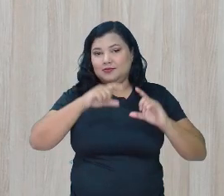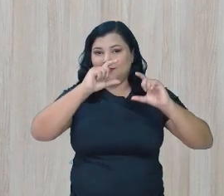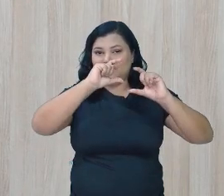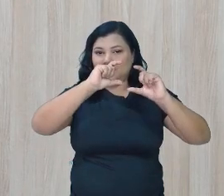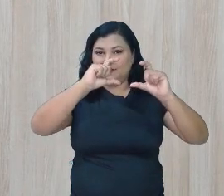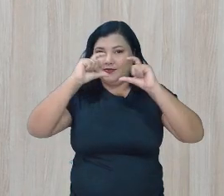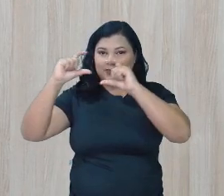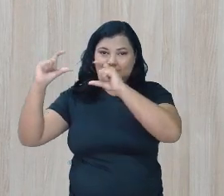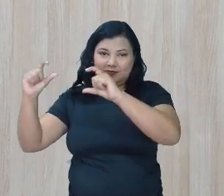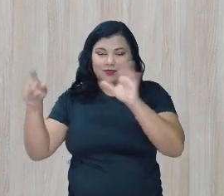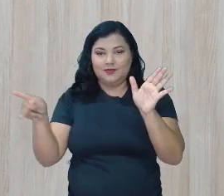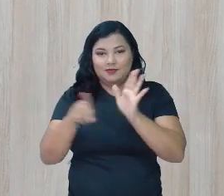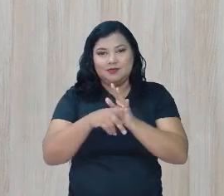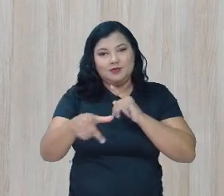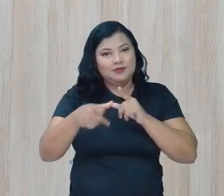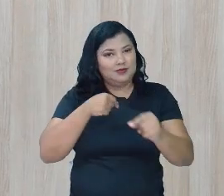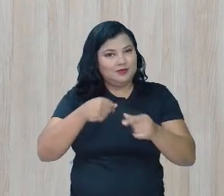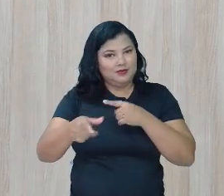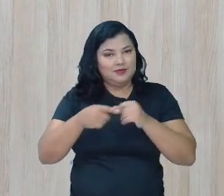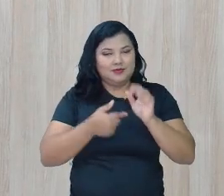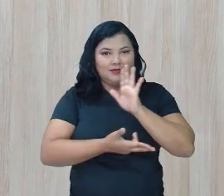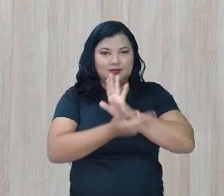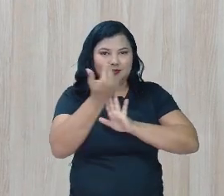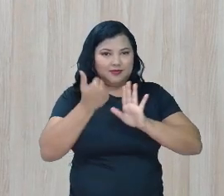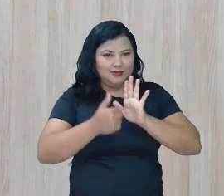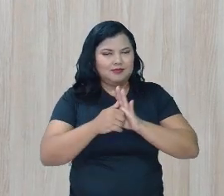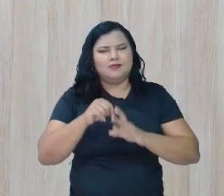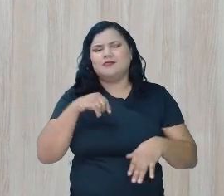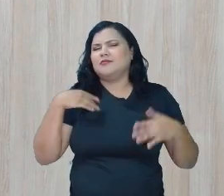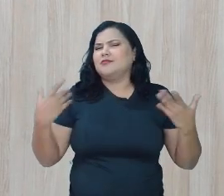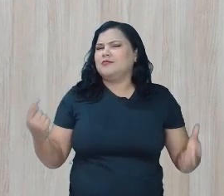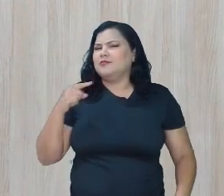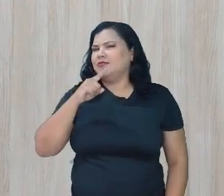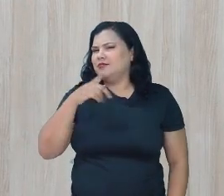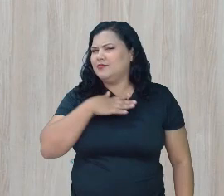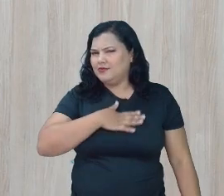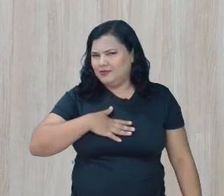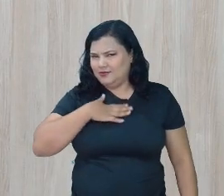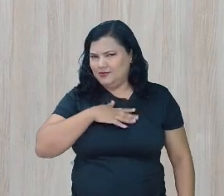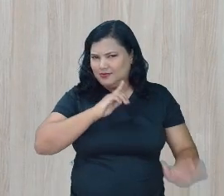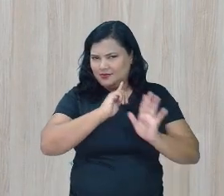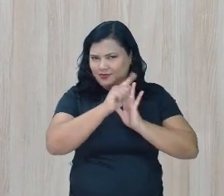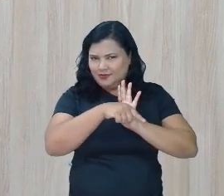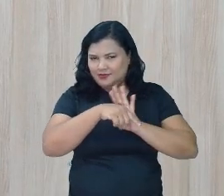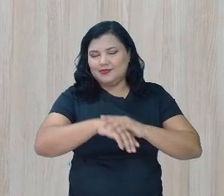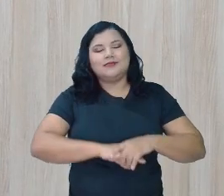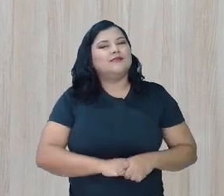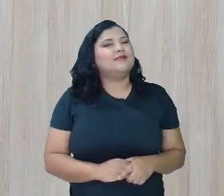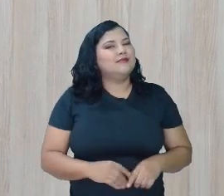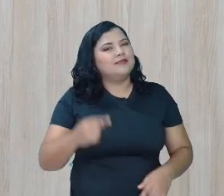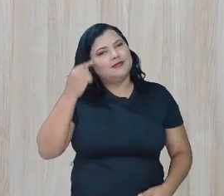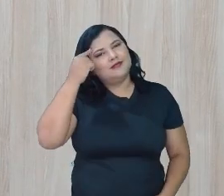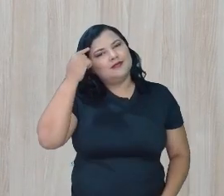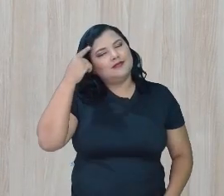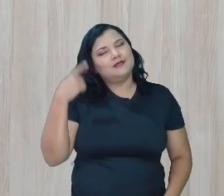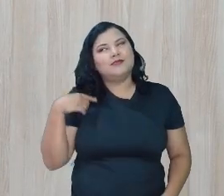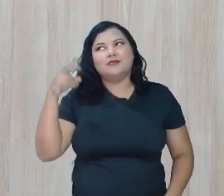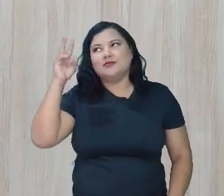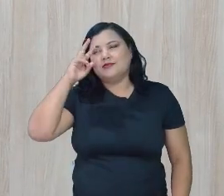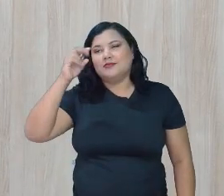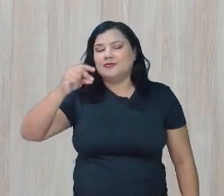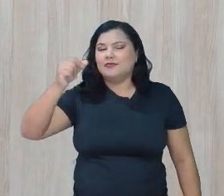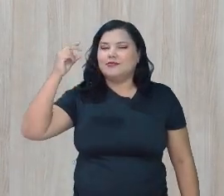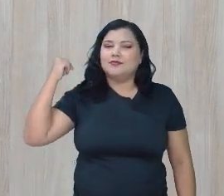quadrinhos japonesas. E aí, vocês curtem esse gênero? Vão pensando aí,